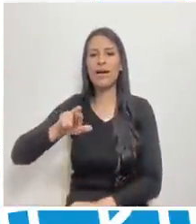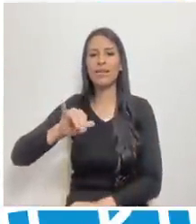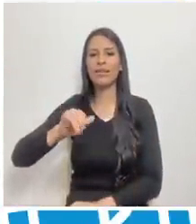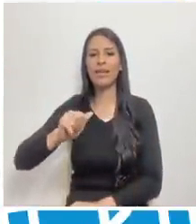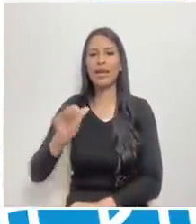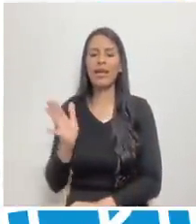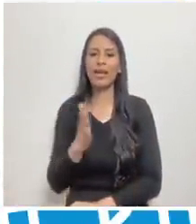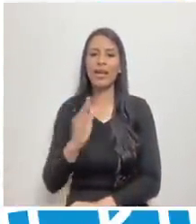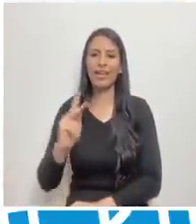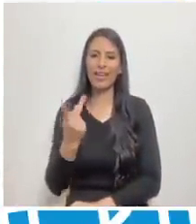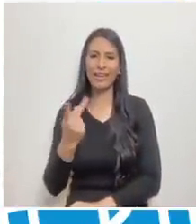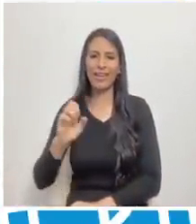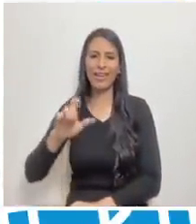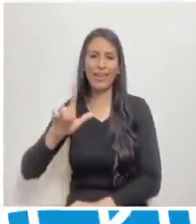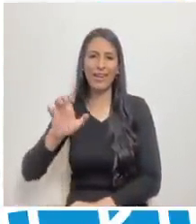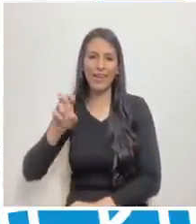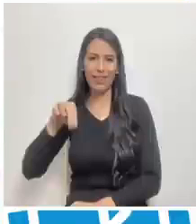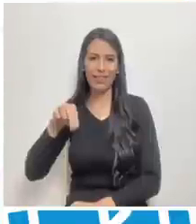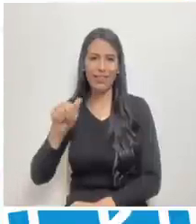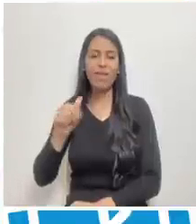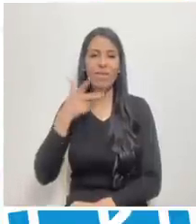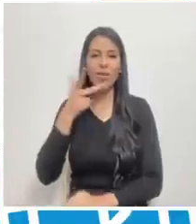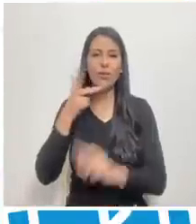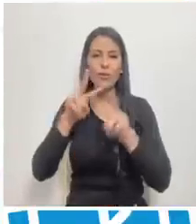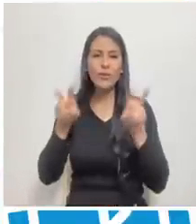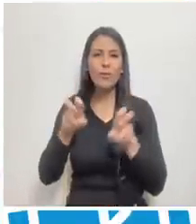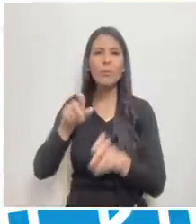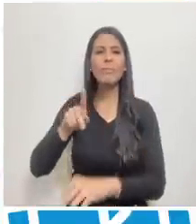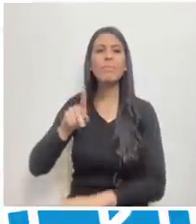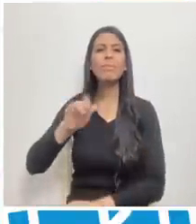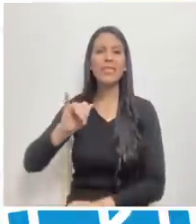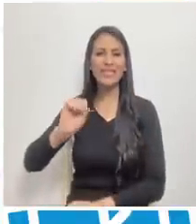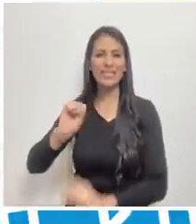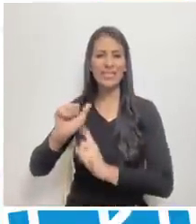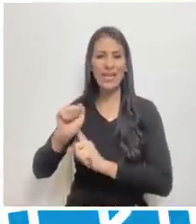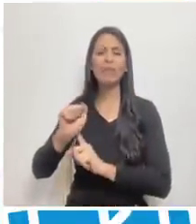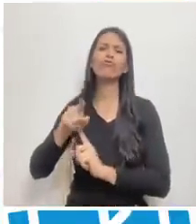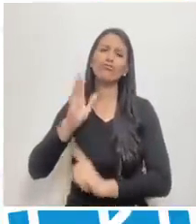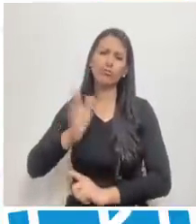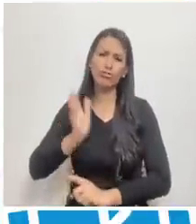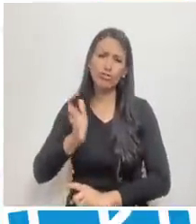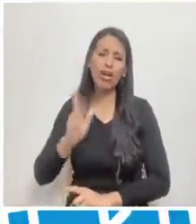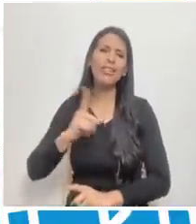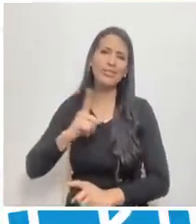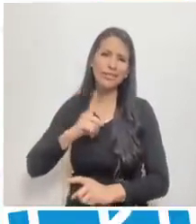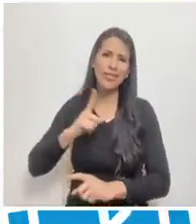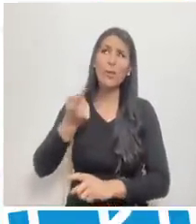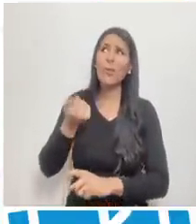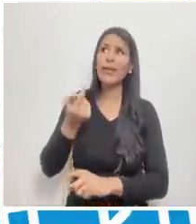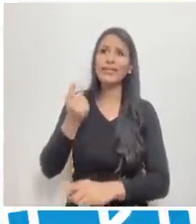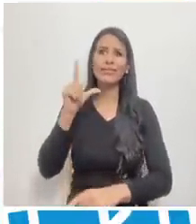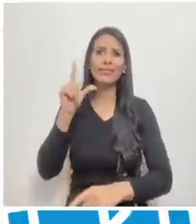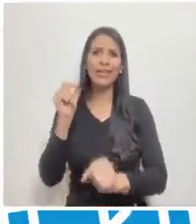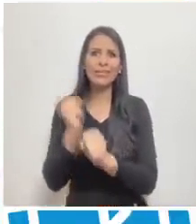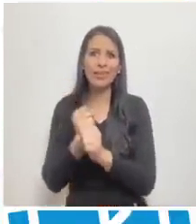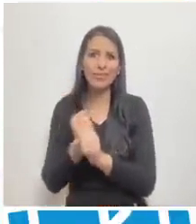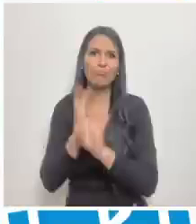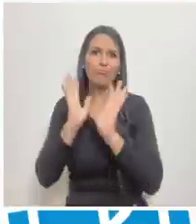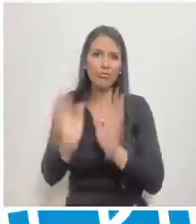o PISA já vem testando essa tecnologia há vários anos, né, quase uma década,